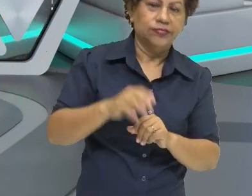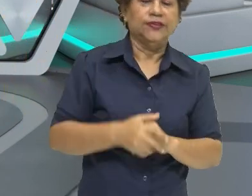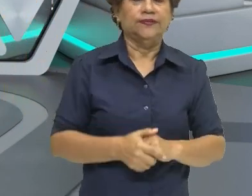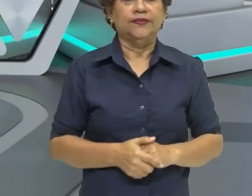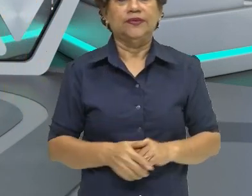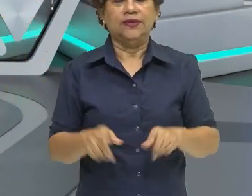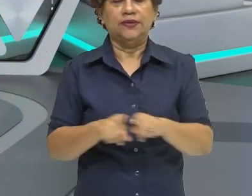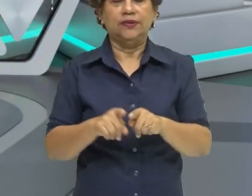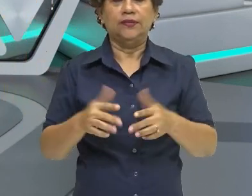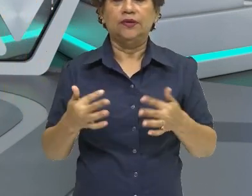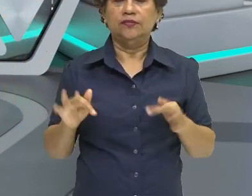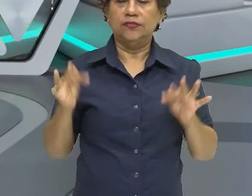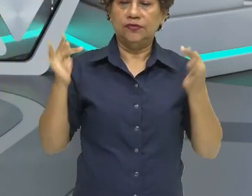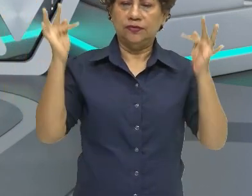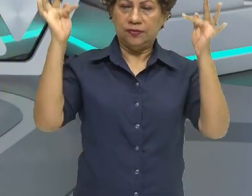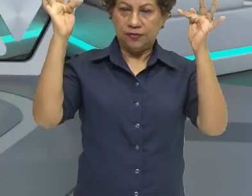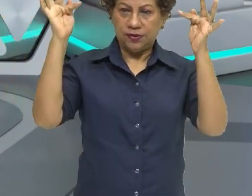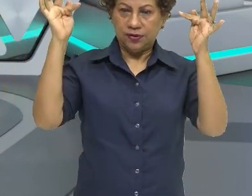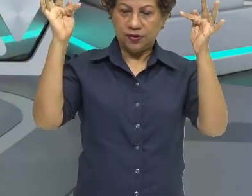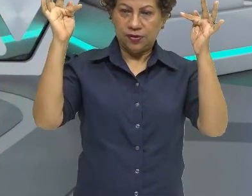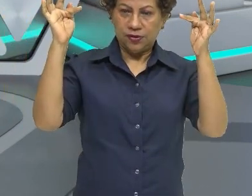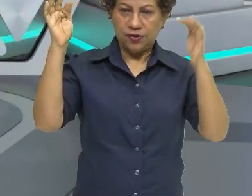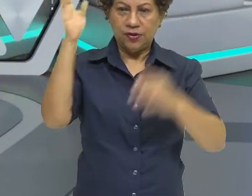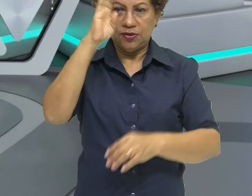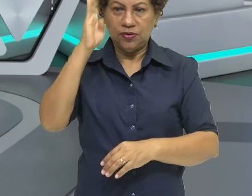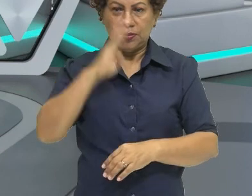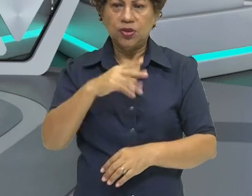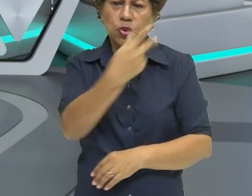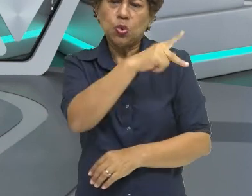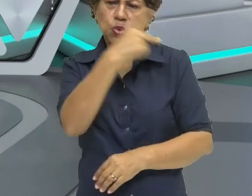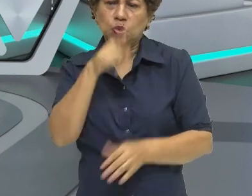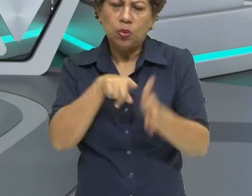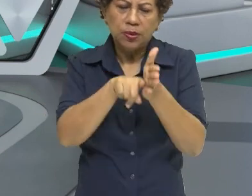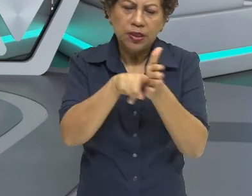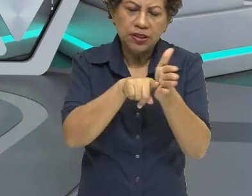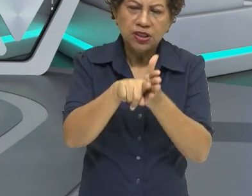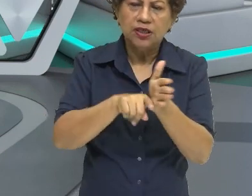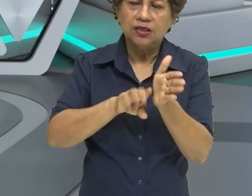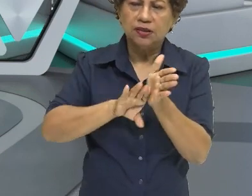nosso folclore brasileiro. Quando tiver tempo, dá uma folguinha, dá um Google,